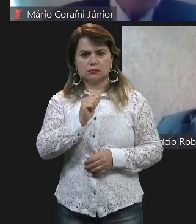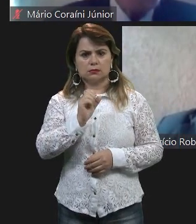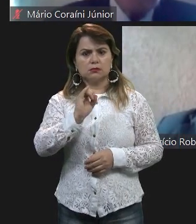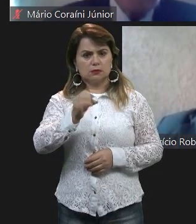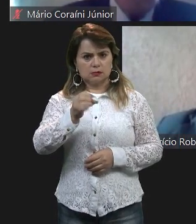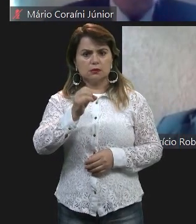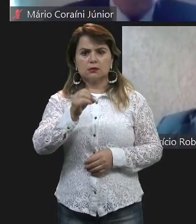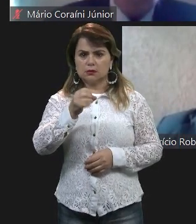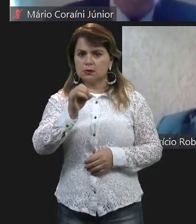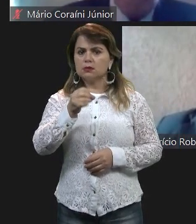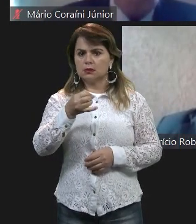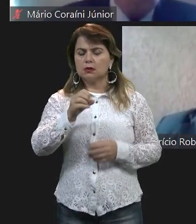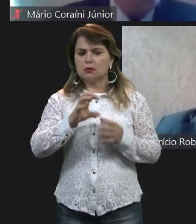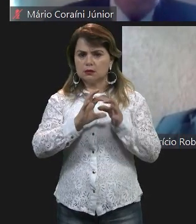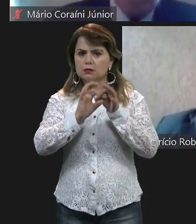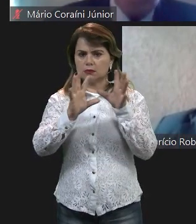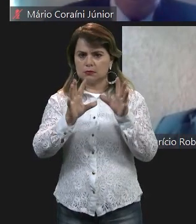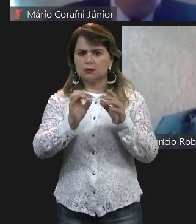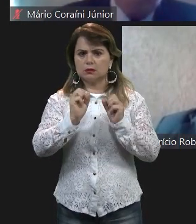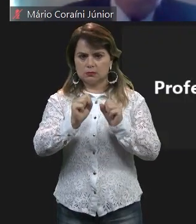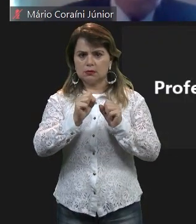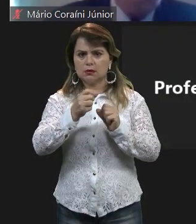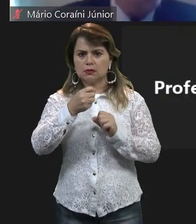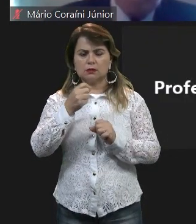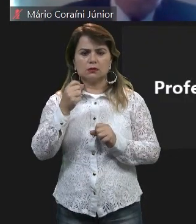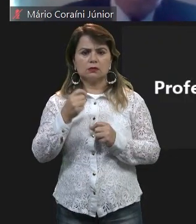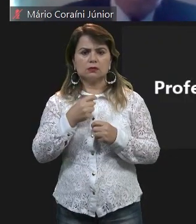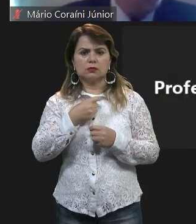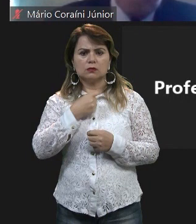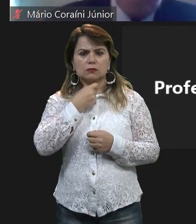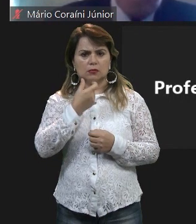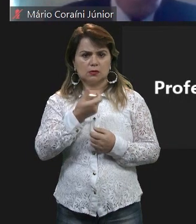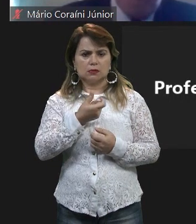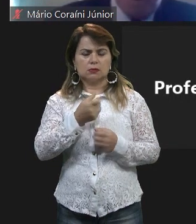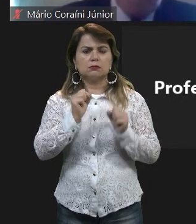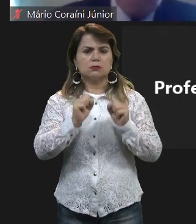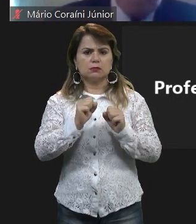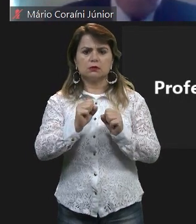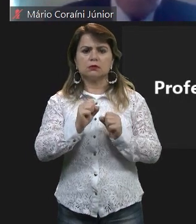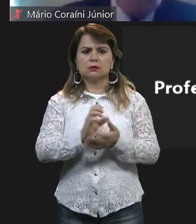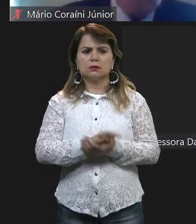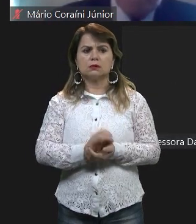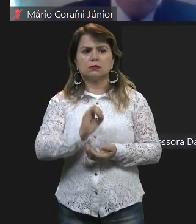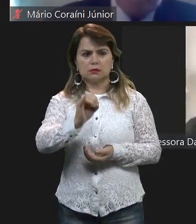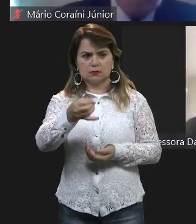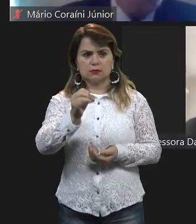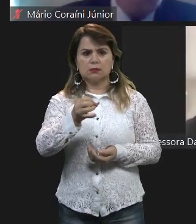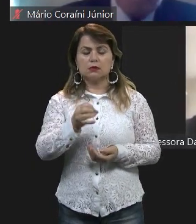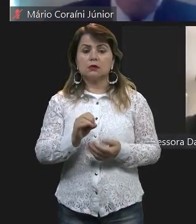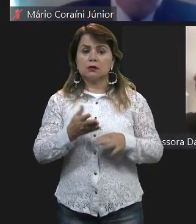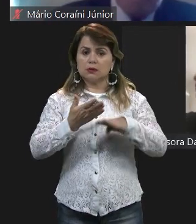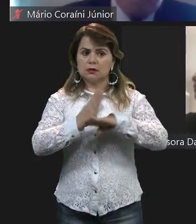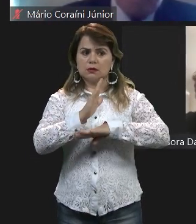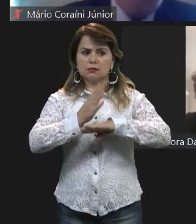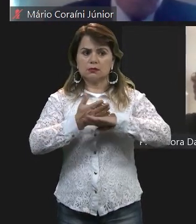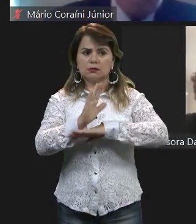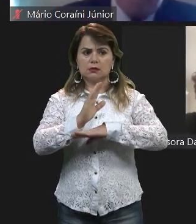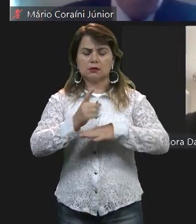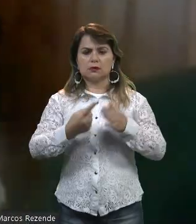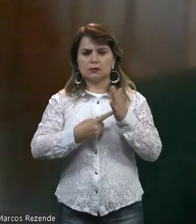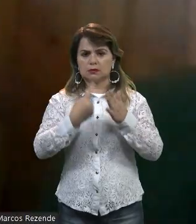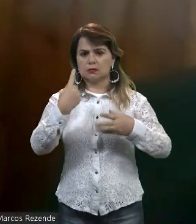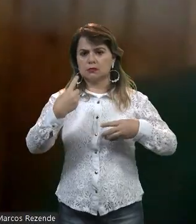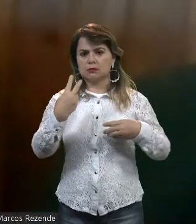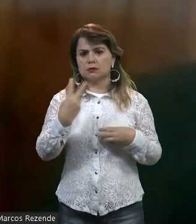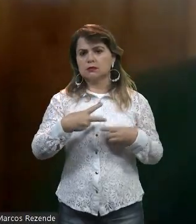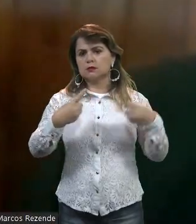Não abriu. Aberto, tá. Vereador. Sim. aprovado em segunda discussão,